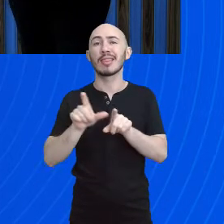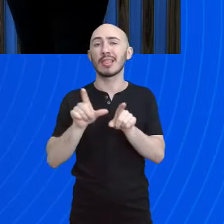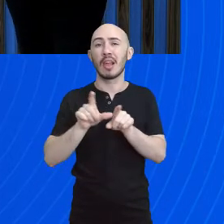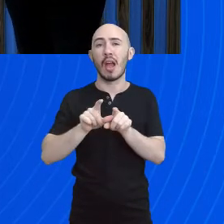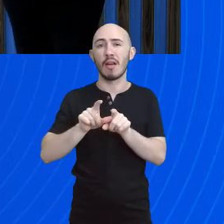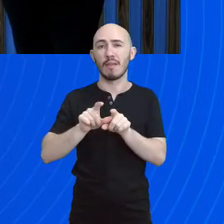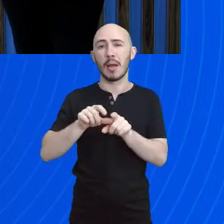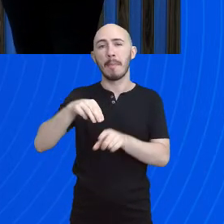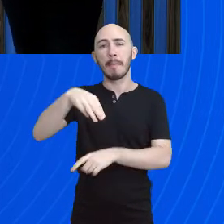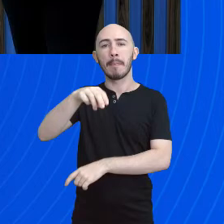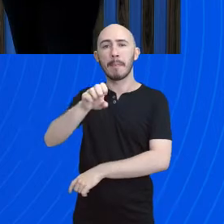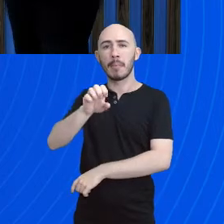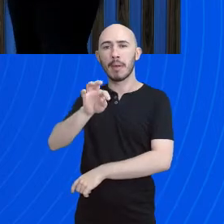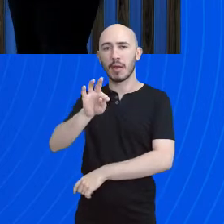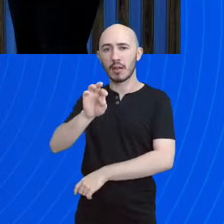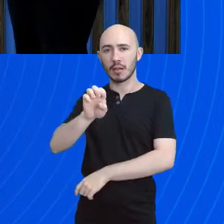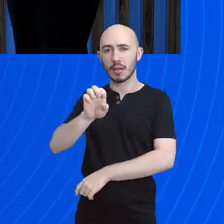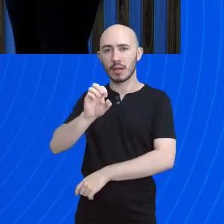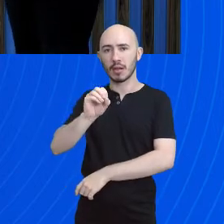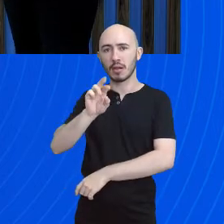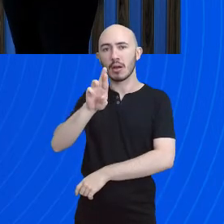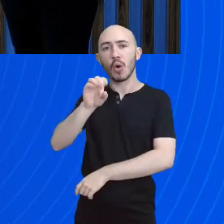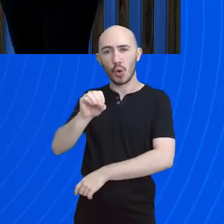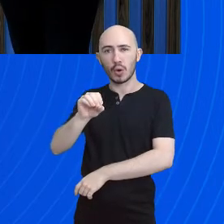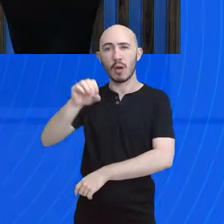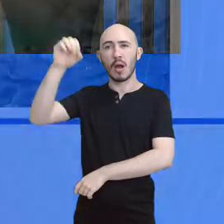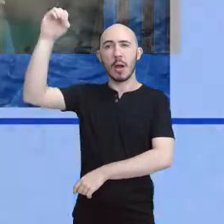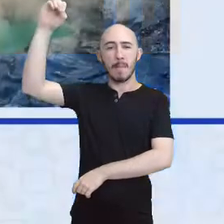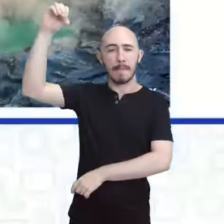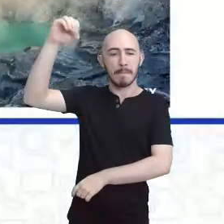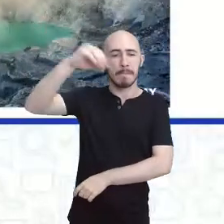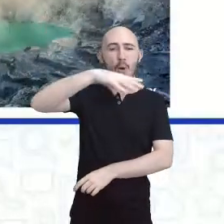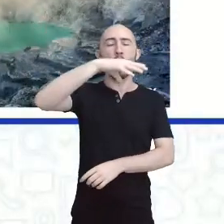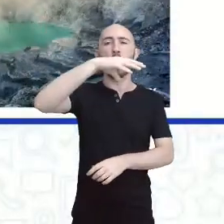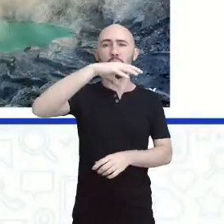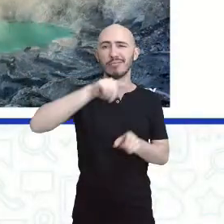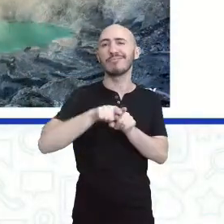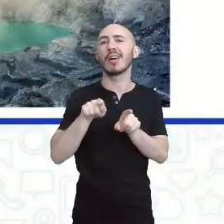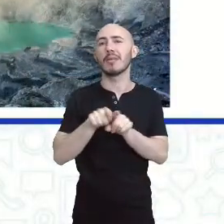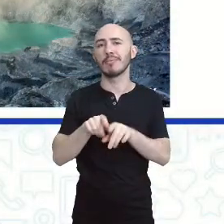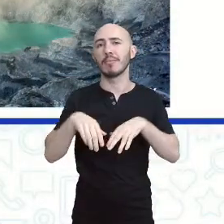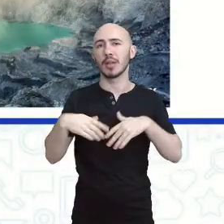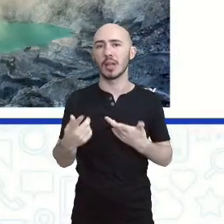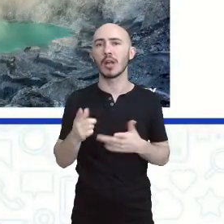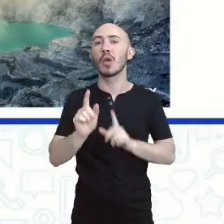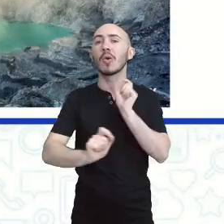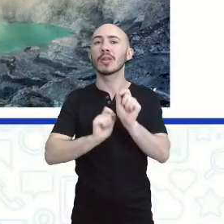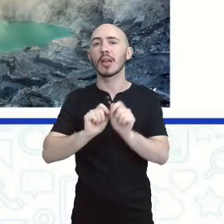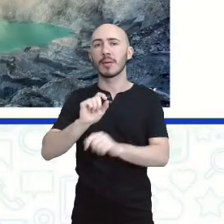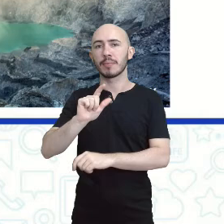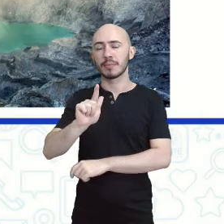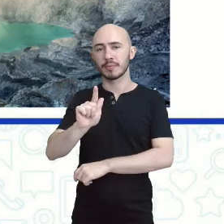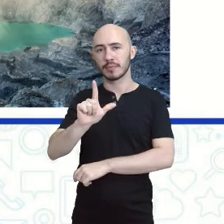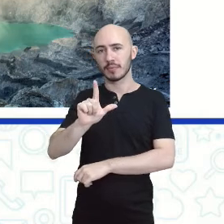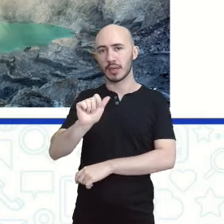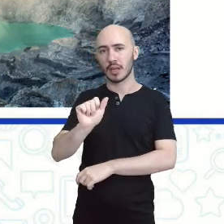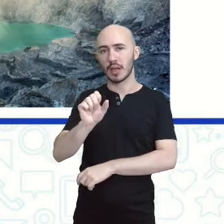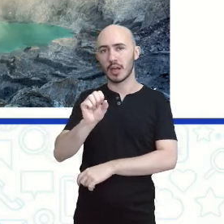meteoros imensos. Também passou por várias glaciações, que são aqueles períodos